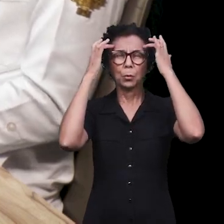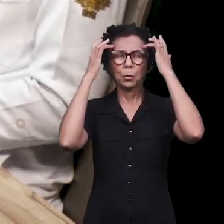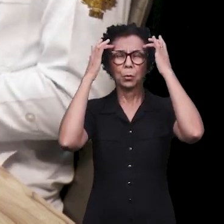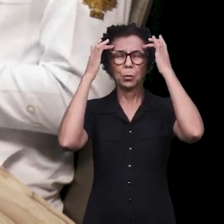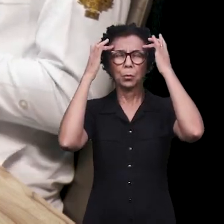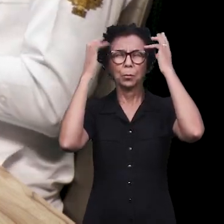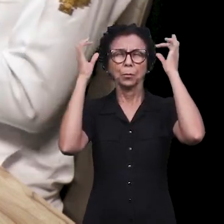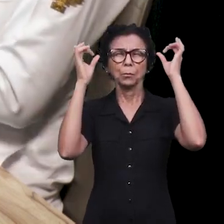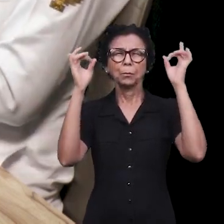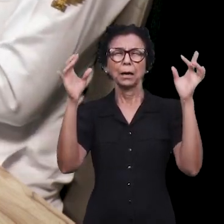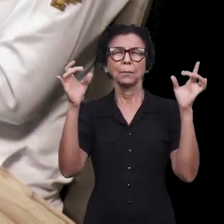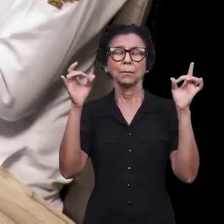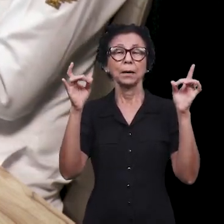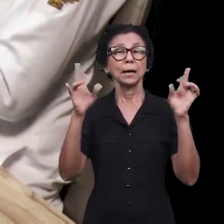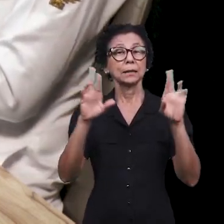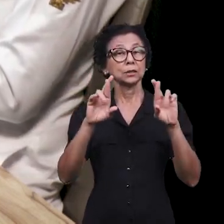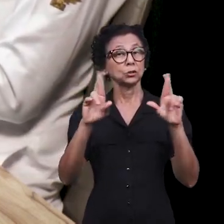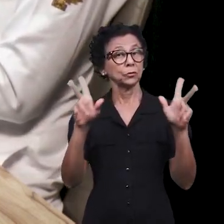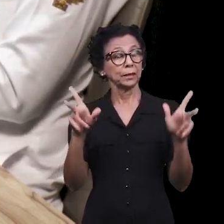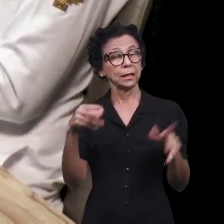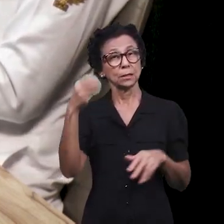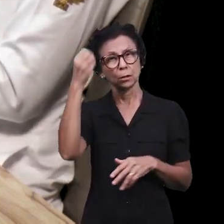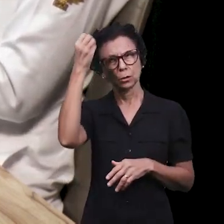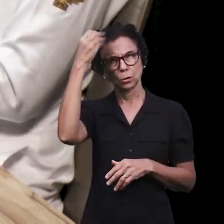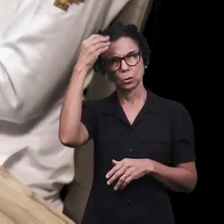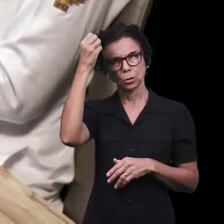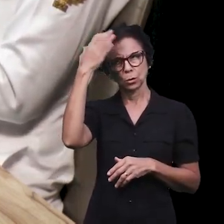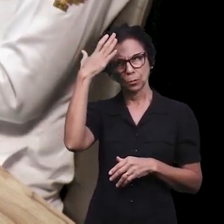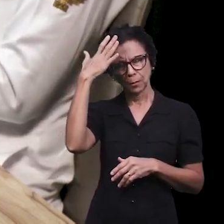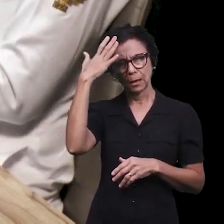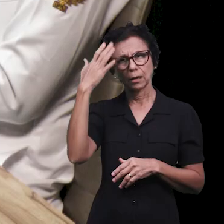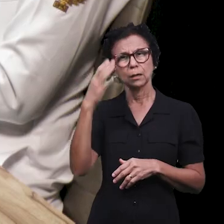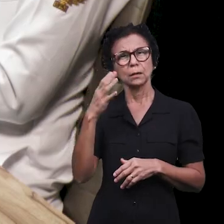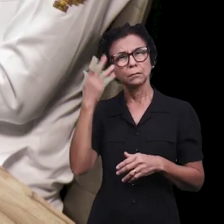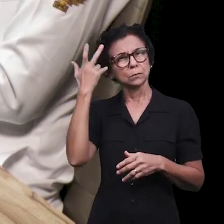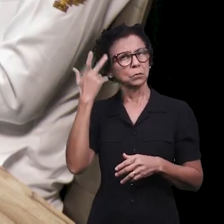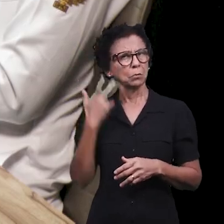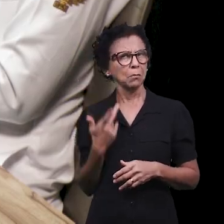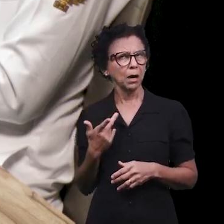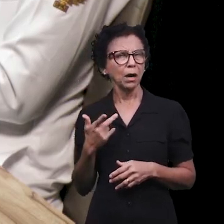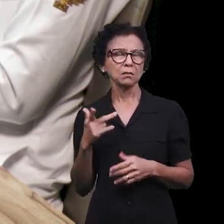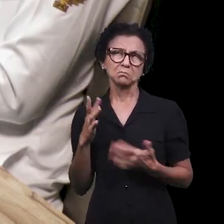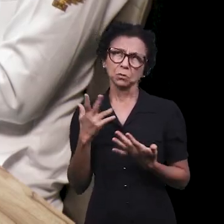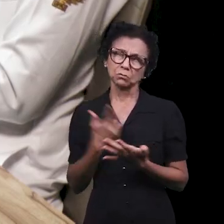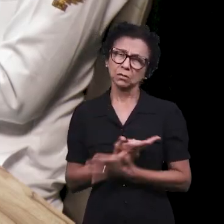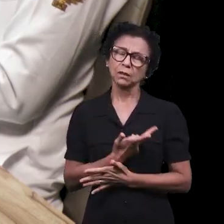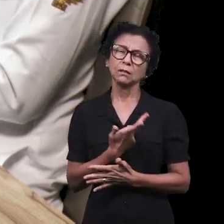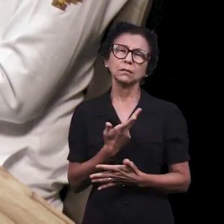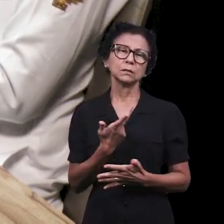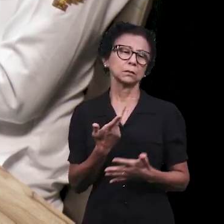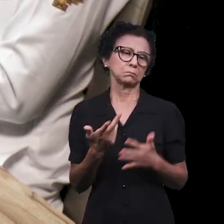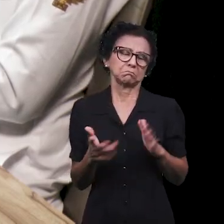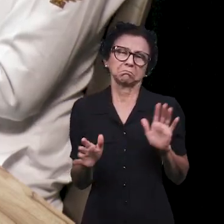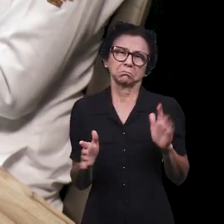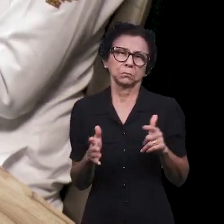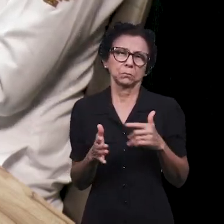é diferente da dor de cabeça natural, que a gente tem às vezes, por qualquer outro tipo,